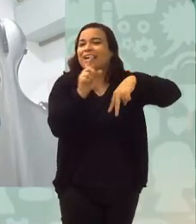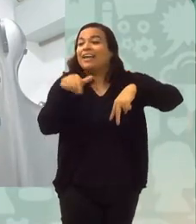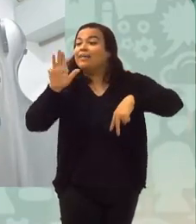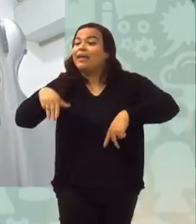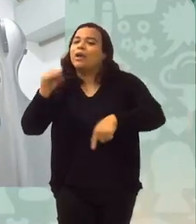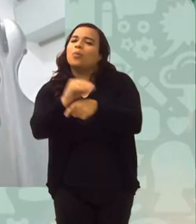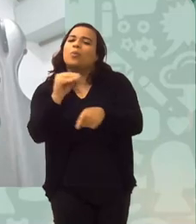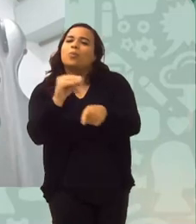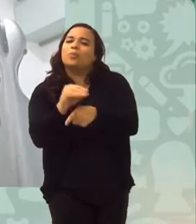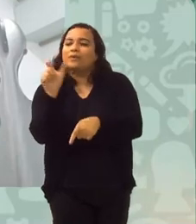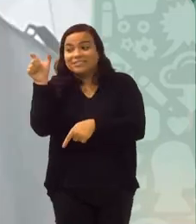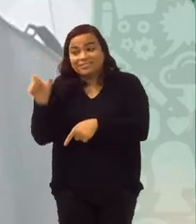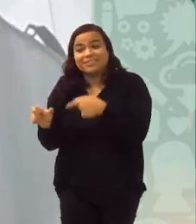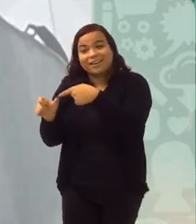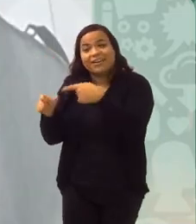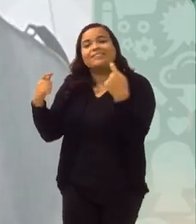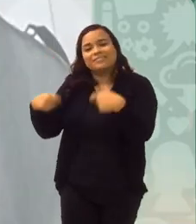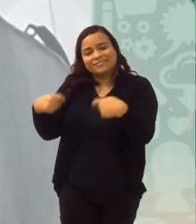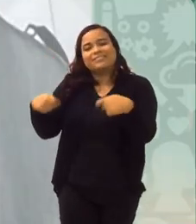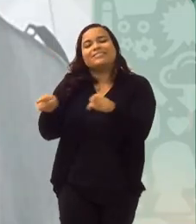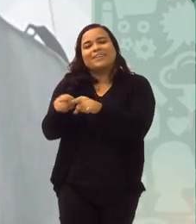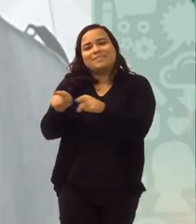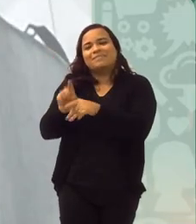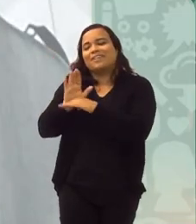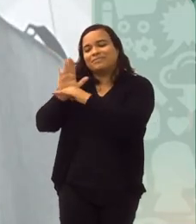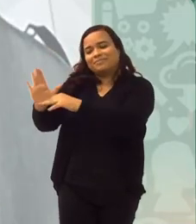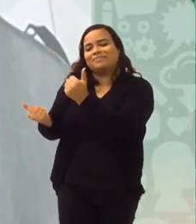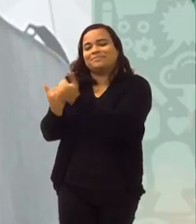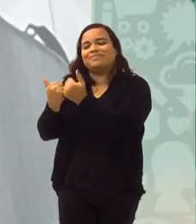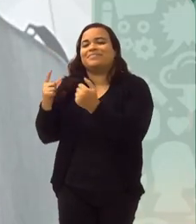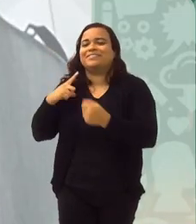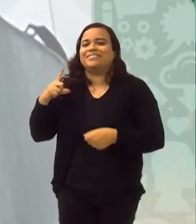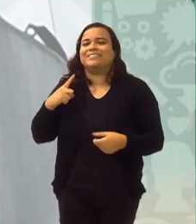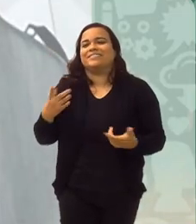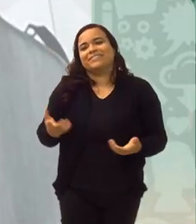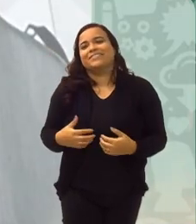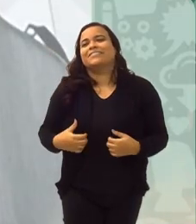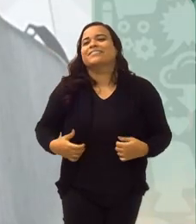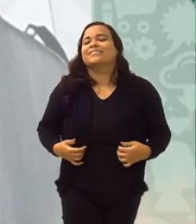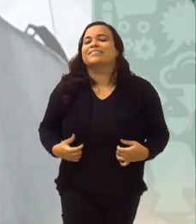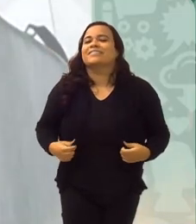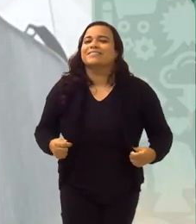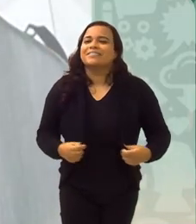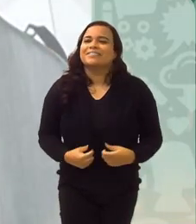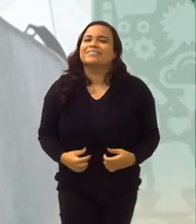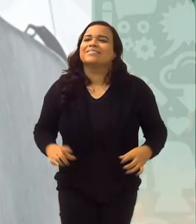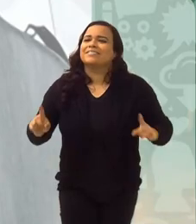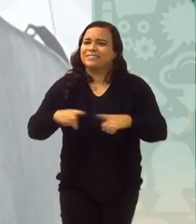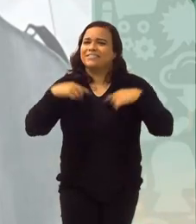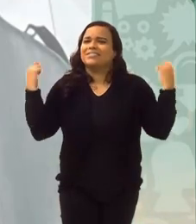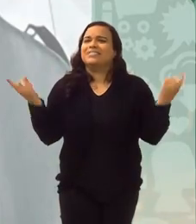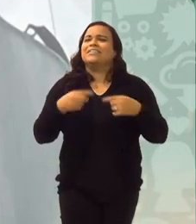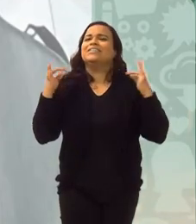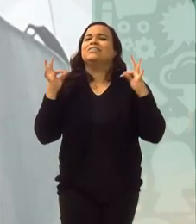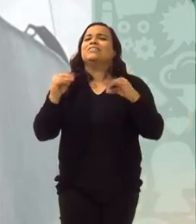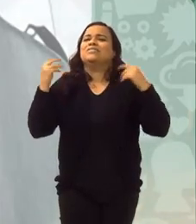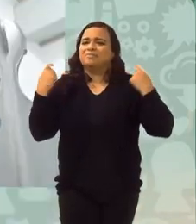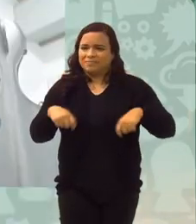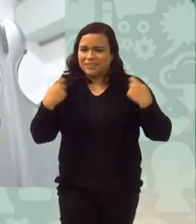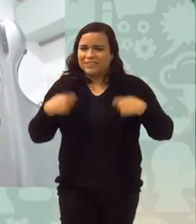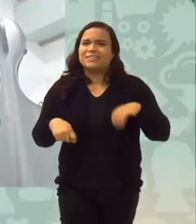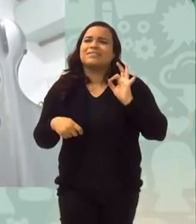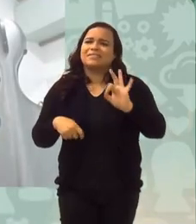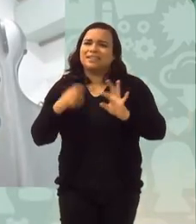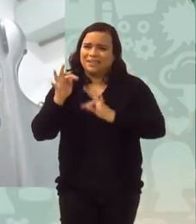né, ela não é só para o paciente, né, mas para quem cuida também. Quem cuida precisa desse respaldo, né?